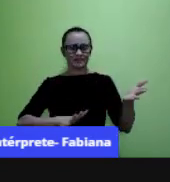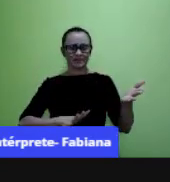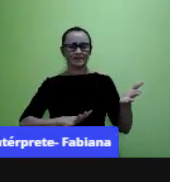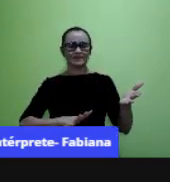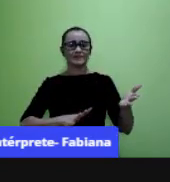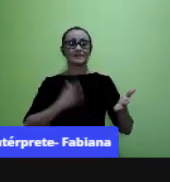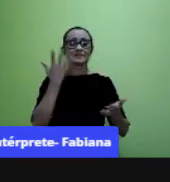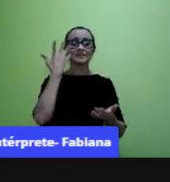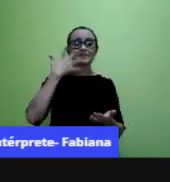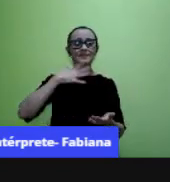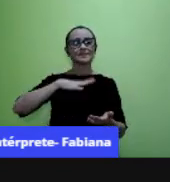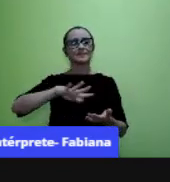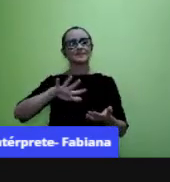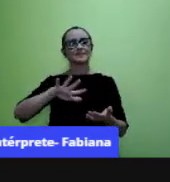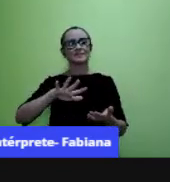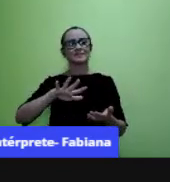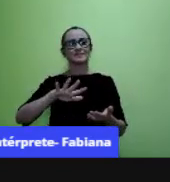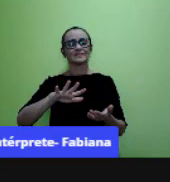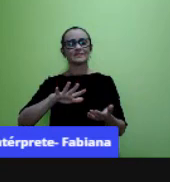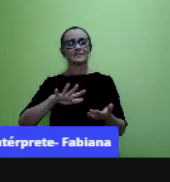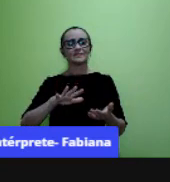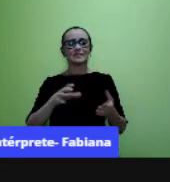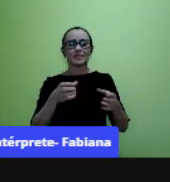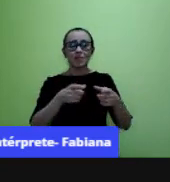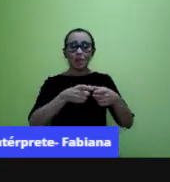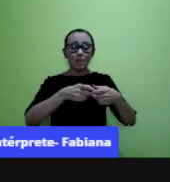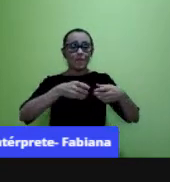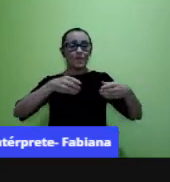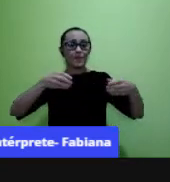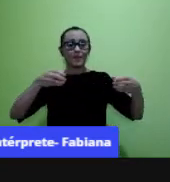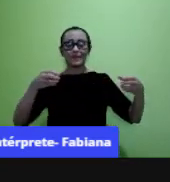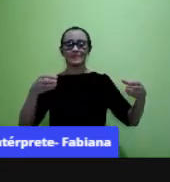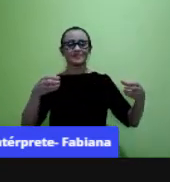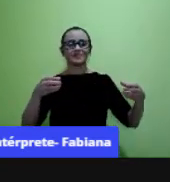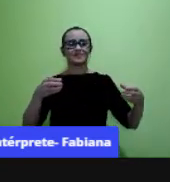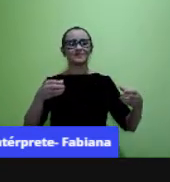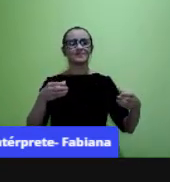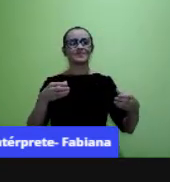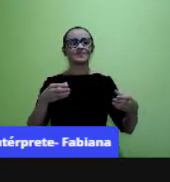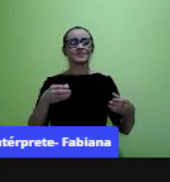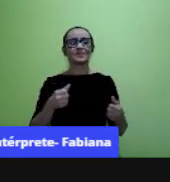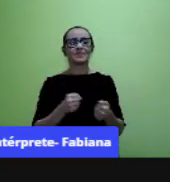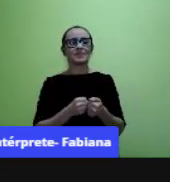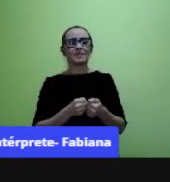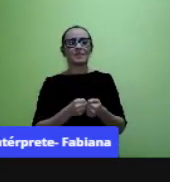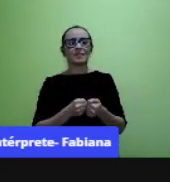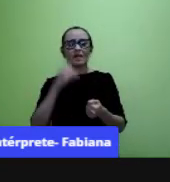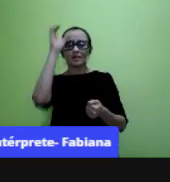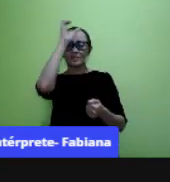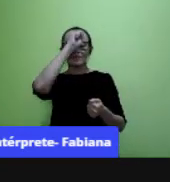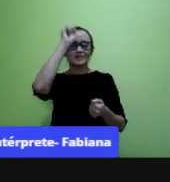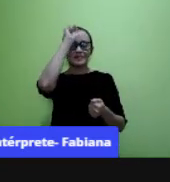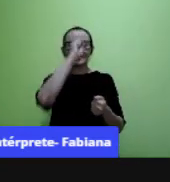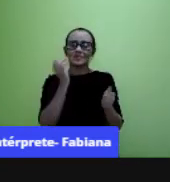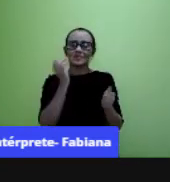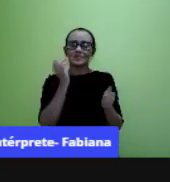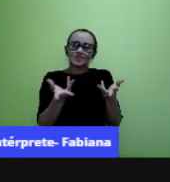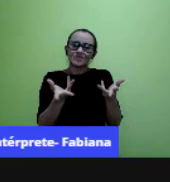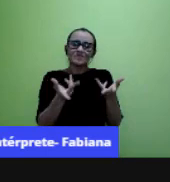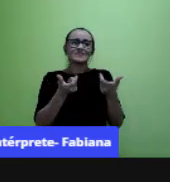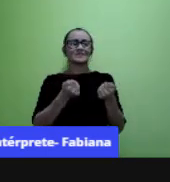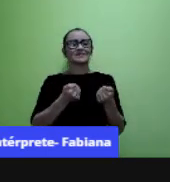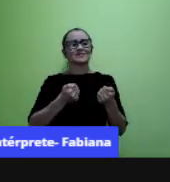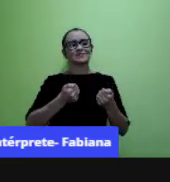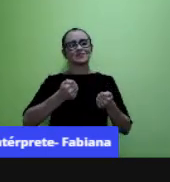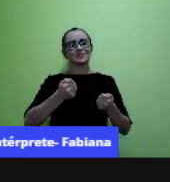criança, ela aumente o máximo possível os conhecimentos e habilidades que envolvem o